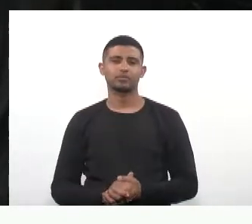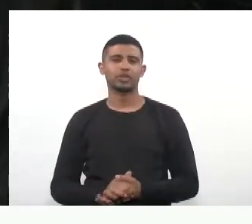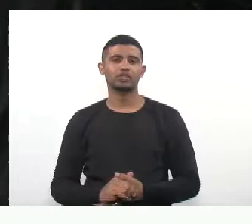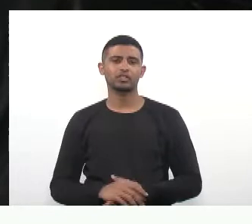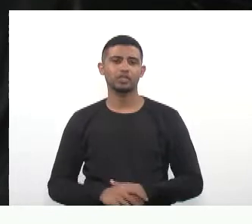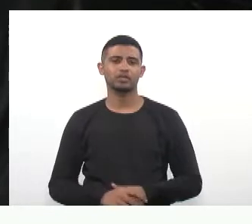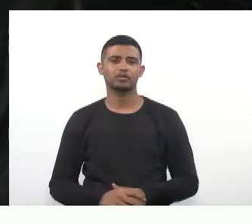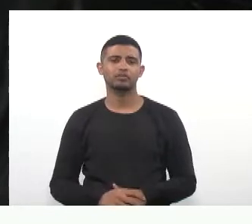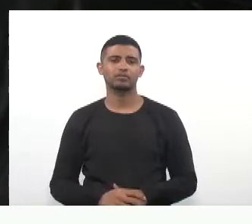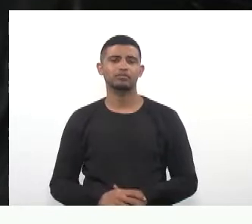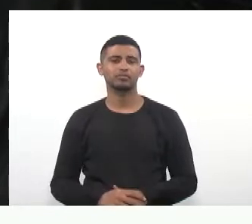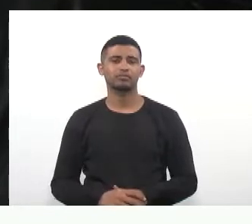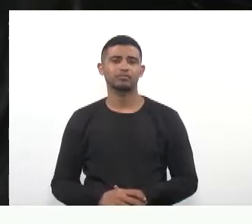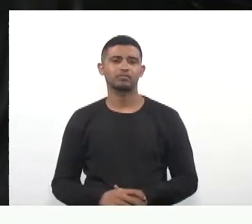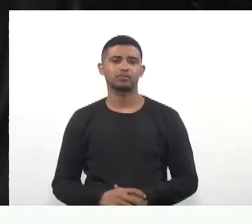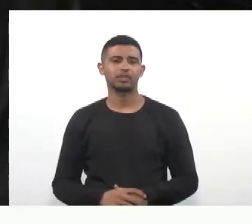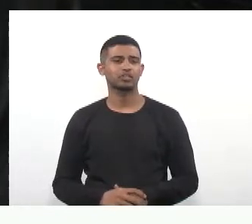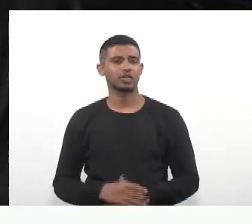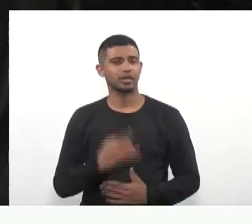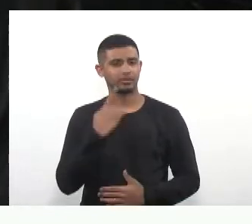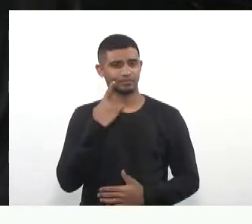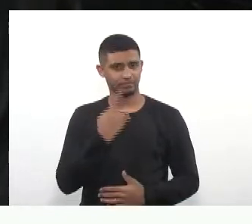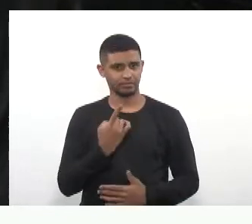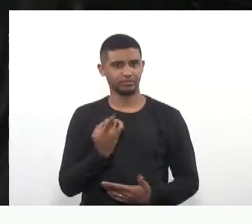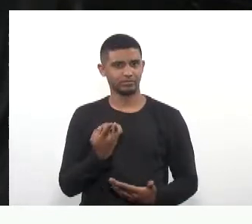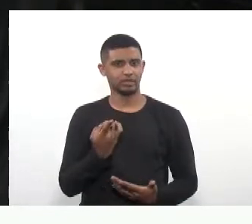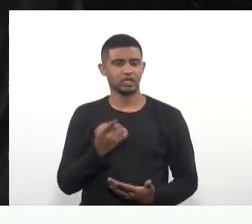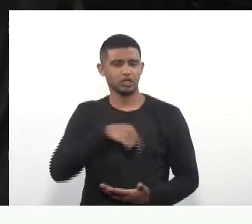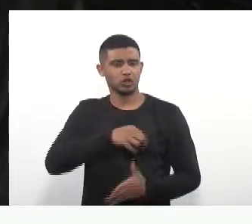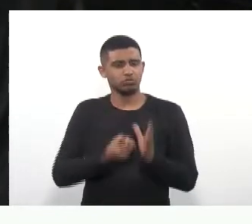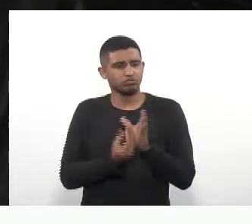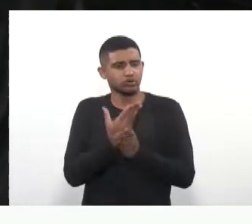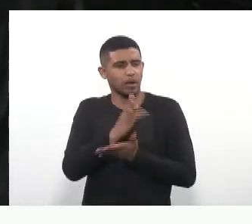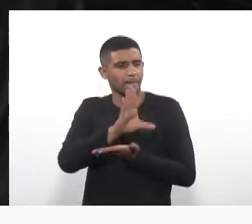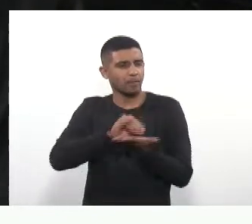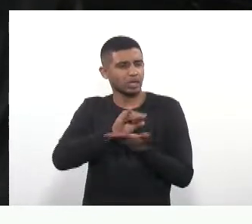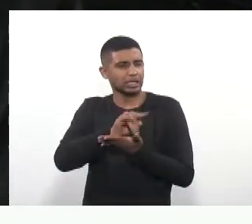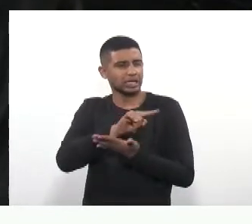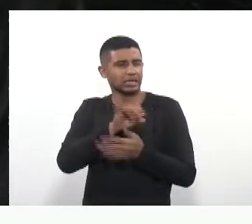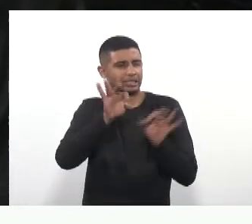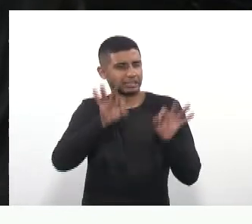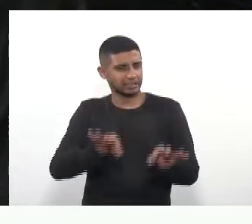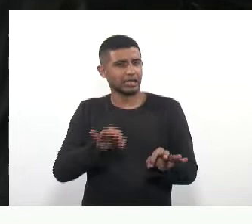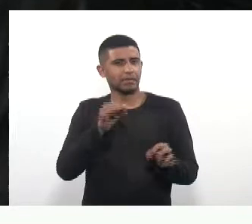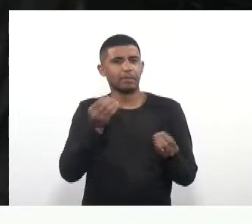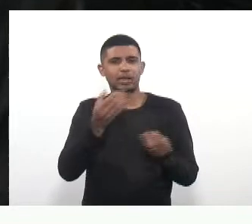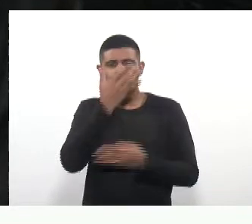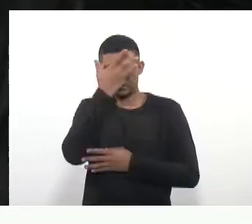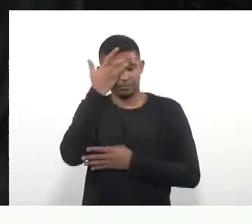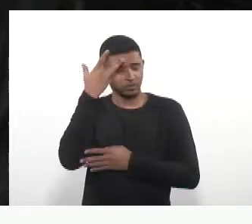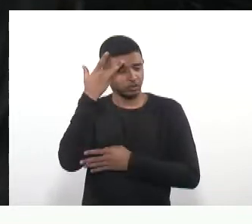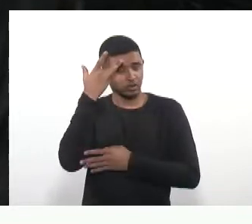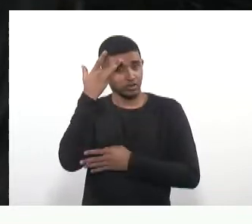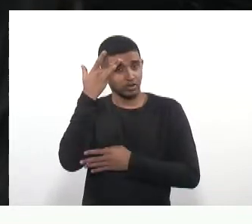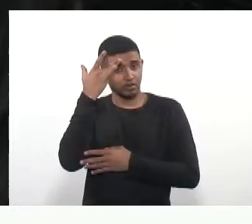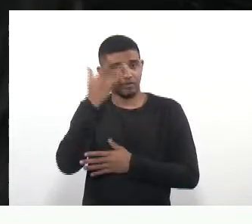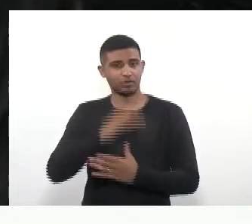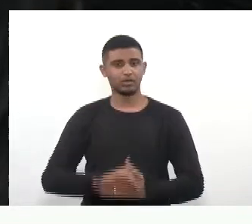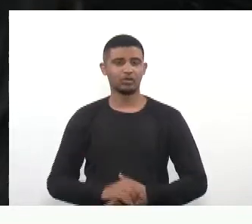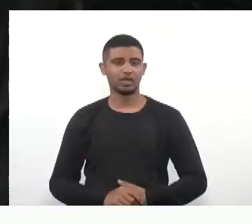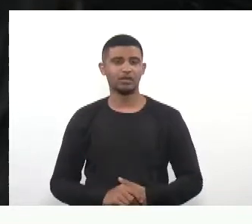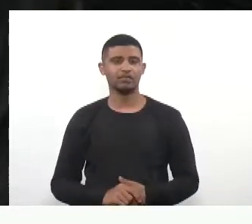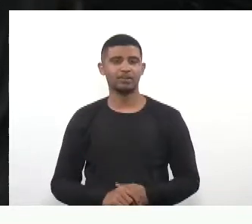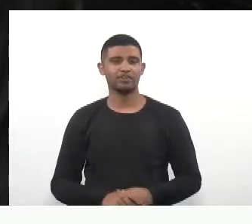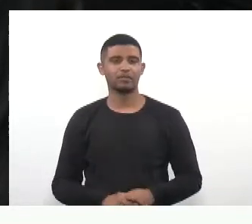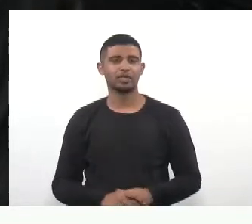a base da pirâmide, né, em vistas a criar um modelo mais justo, onde as pessoas, de fato, paguem, mais pessoas